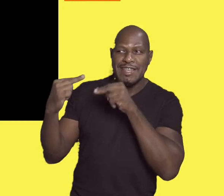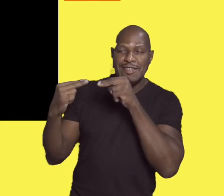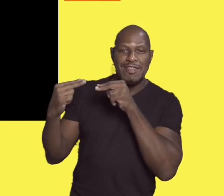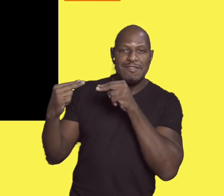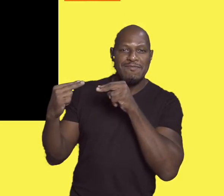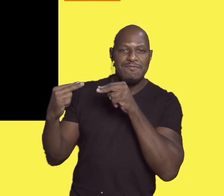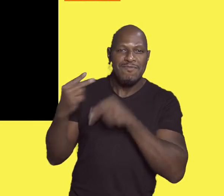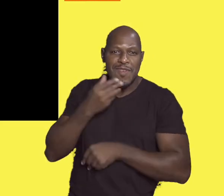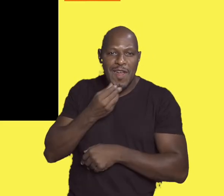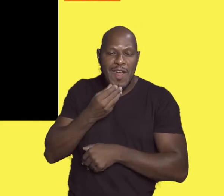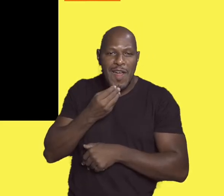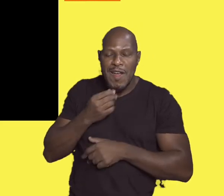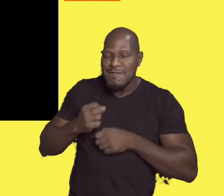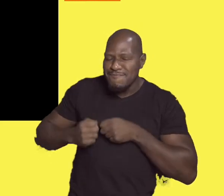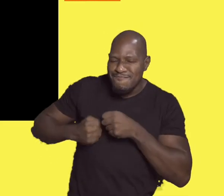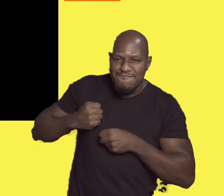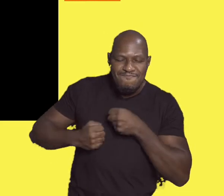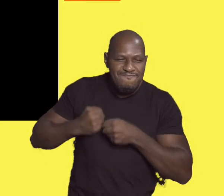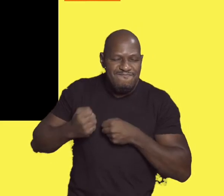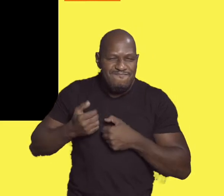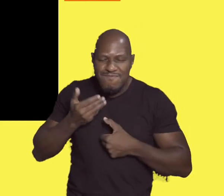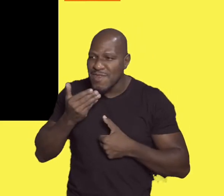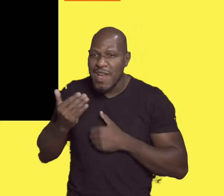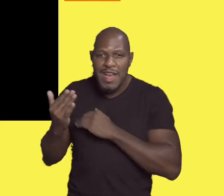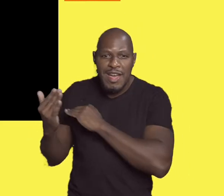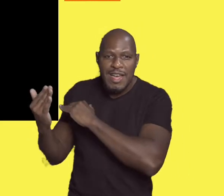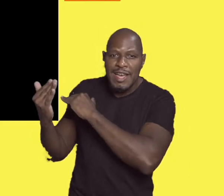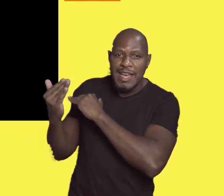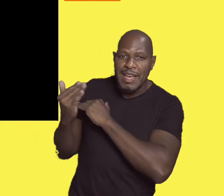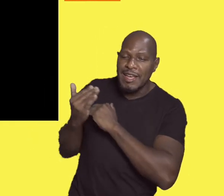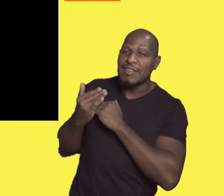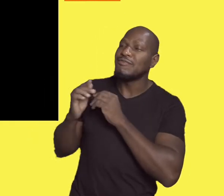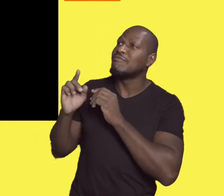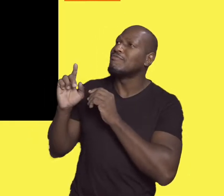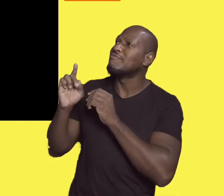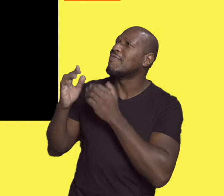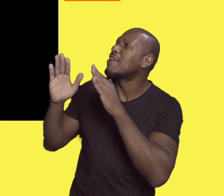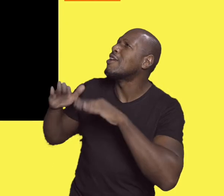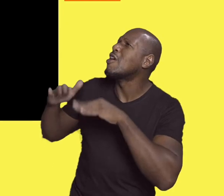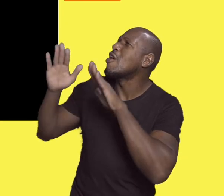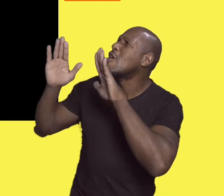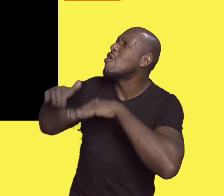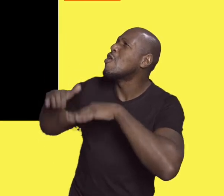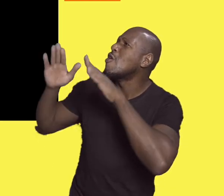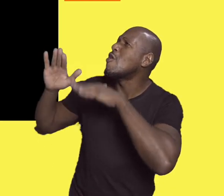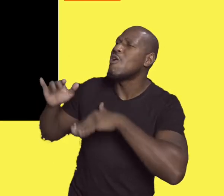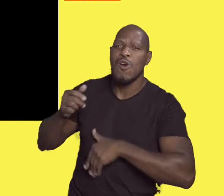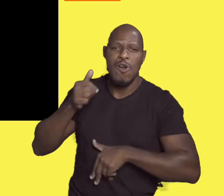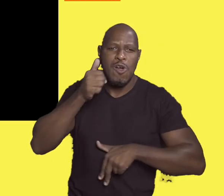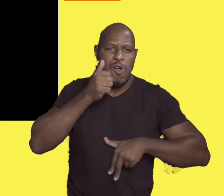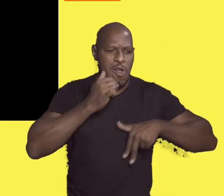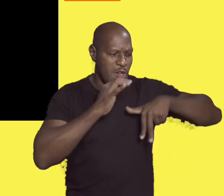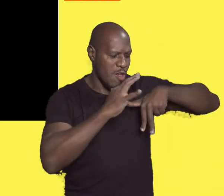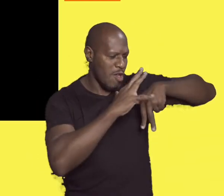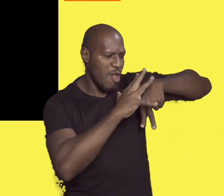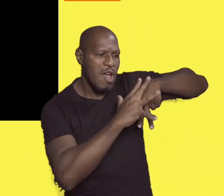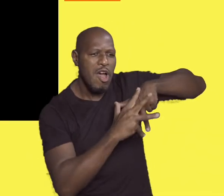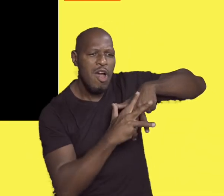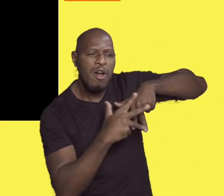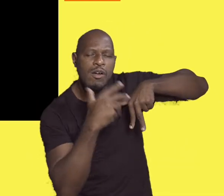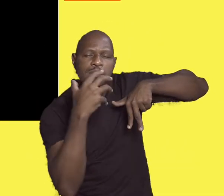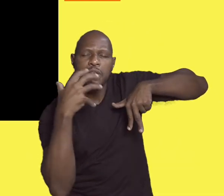vai lá e pede ajuda para os deuses, e Afrodite vai lá e dá para ele